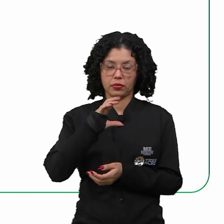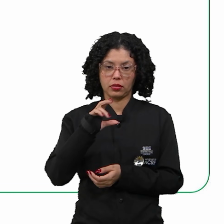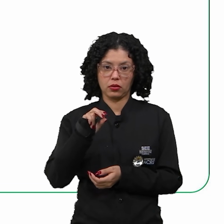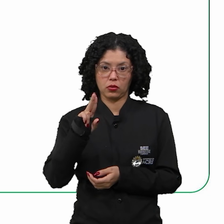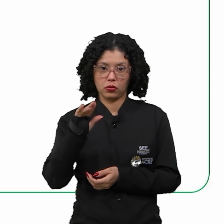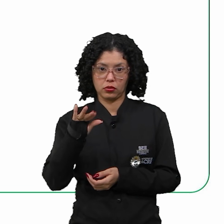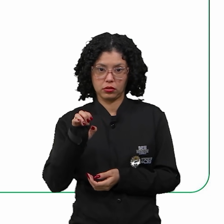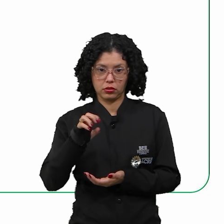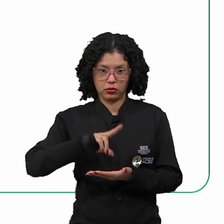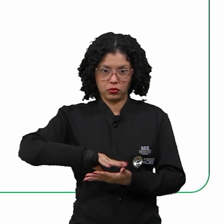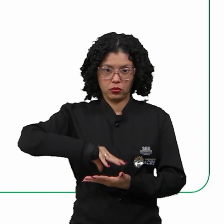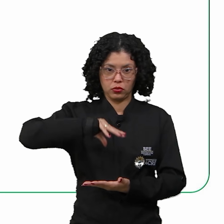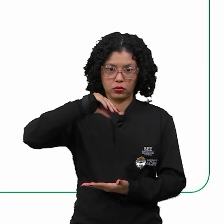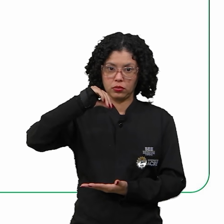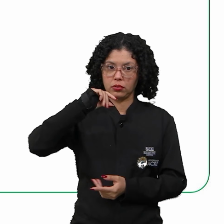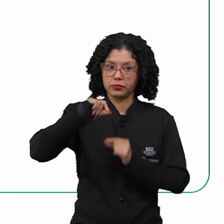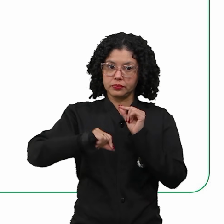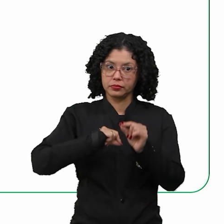ele é,